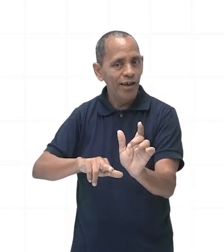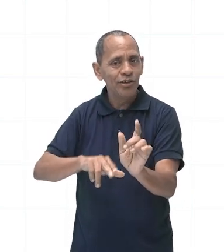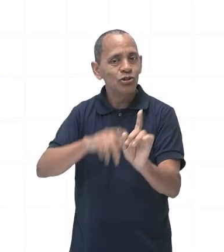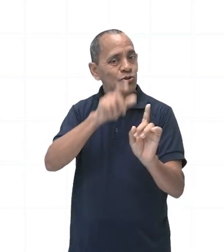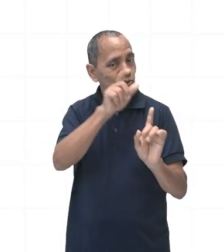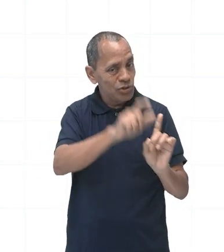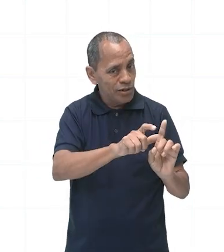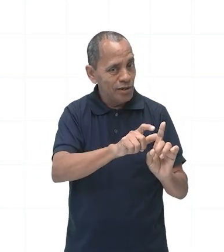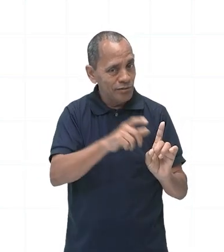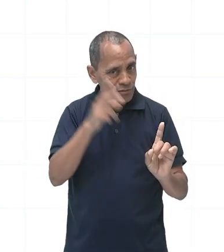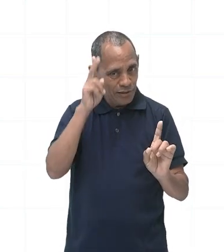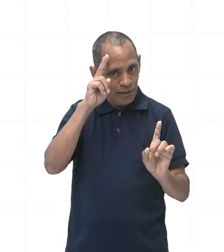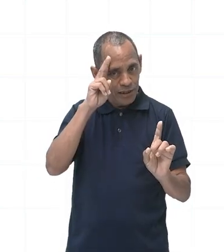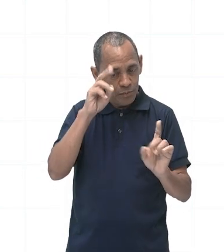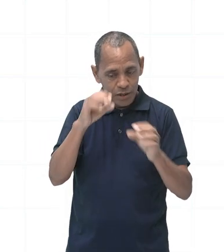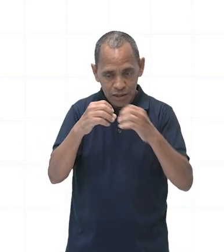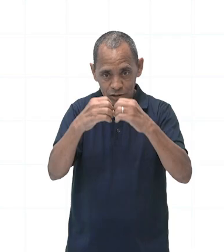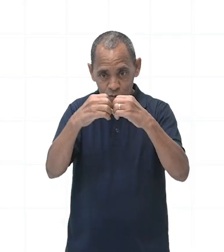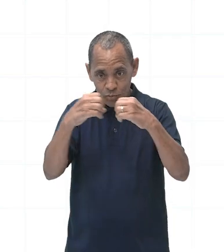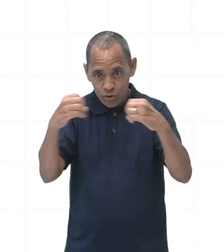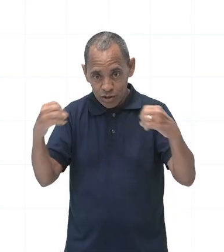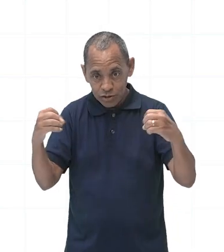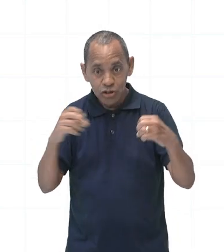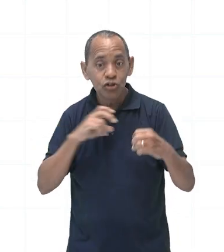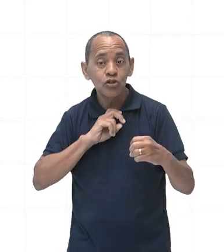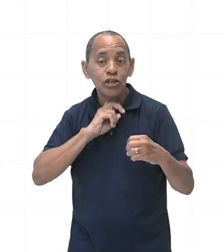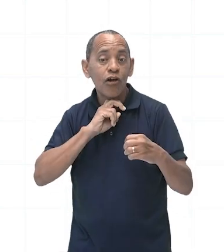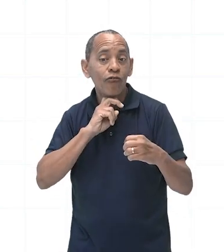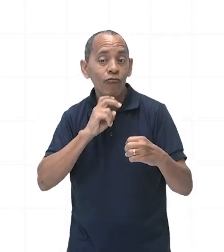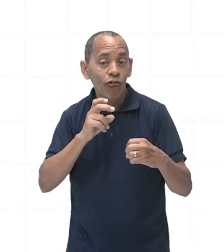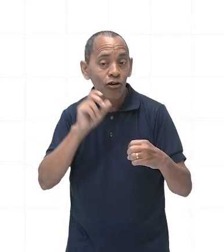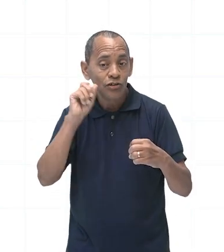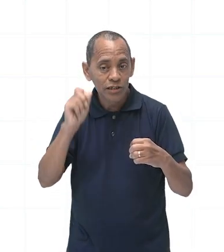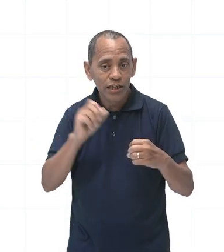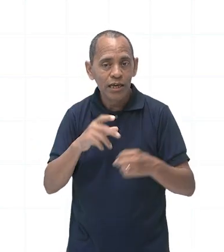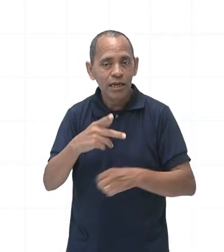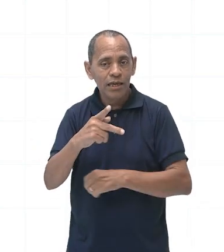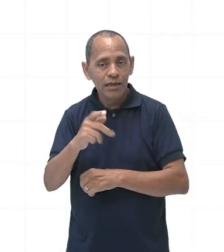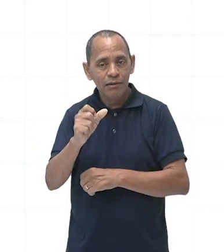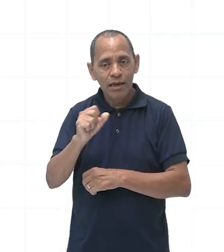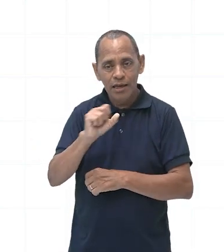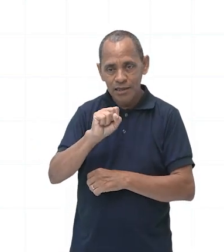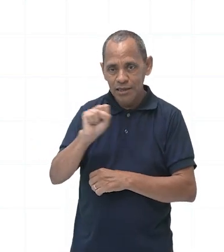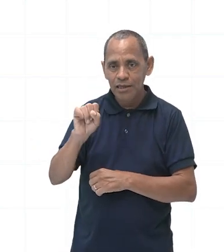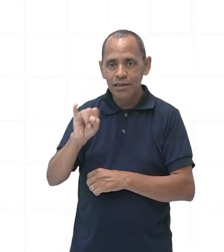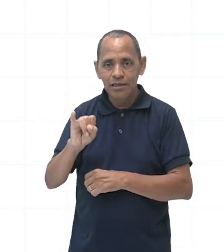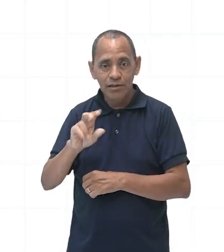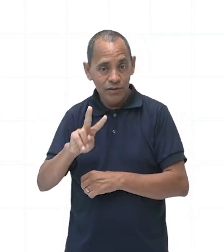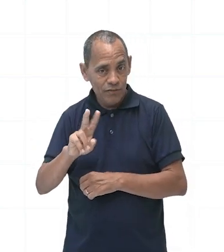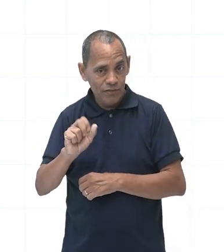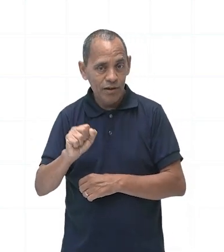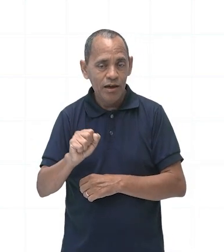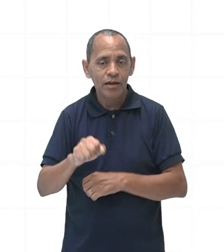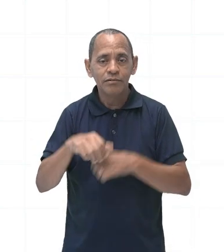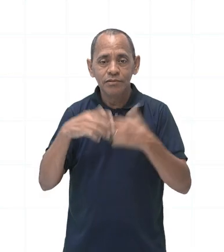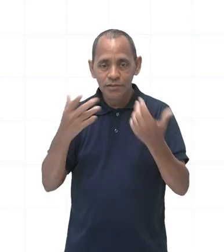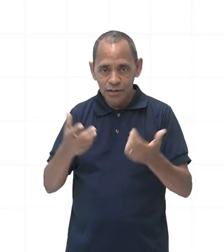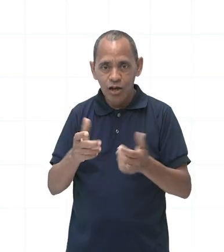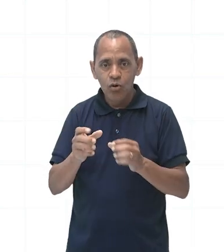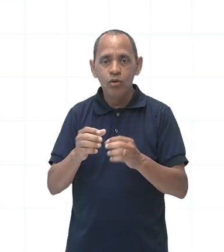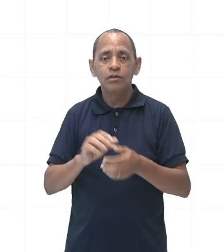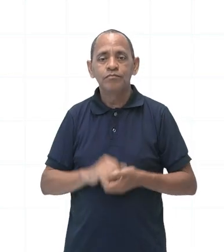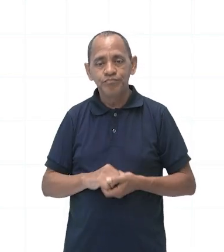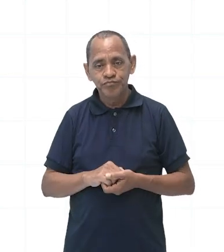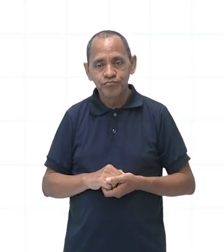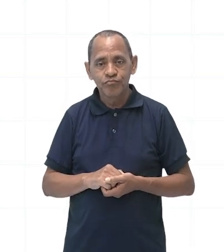são sujeito da minha oração, correto? Então, isso aqui é uma oração na voz passiva que nós falamos,